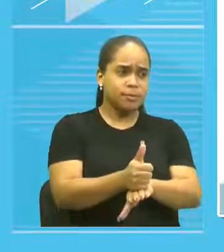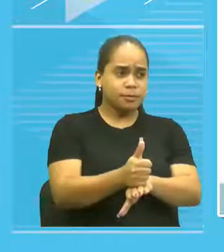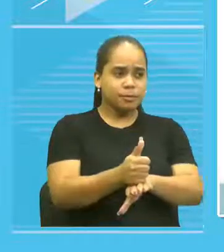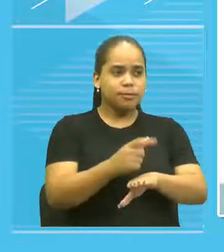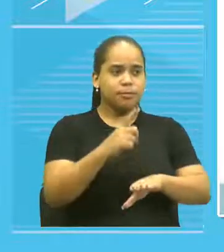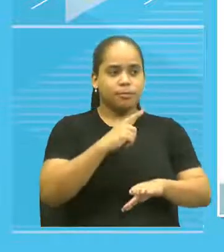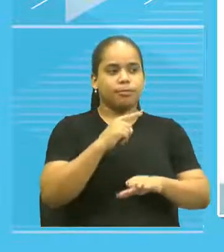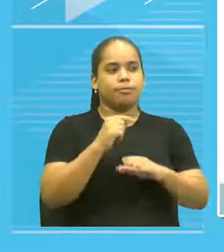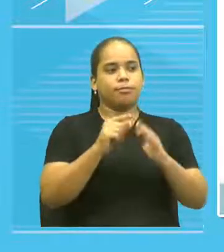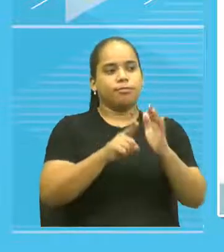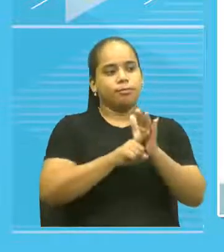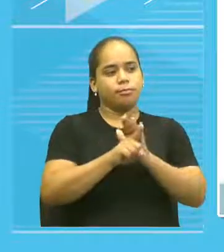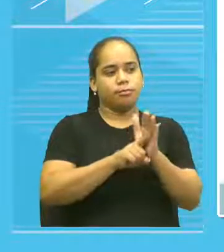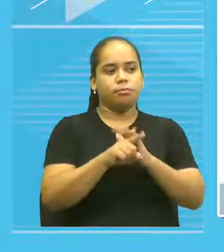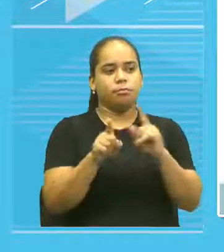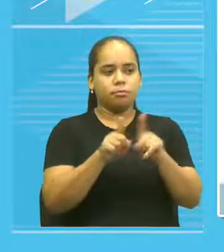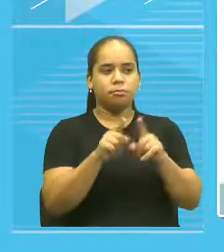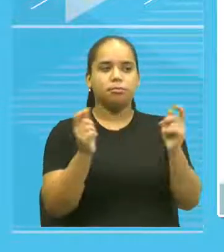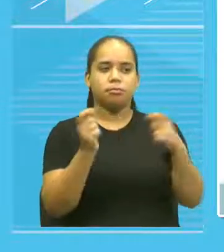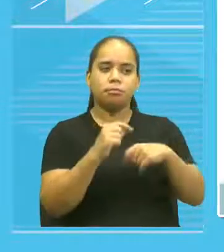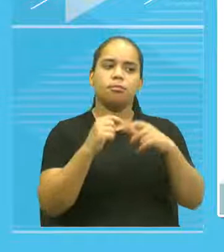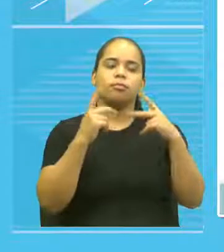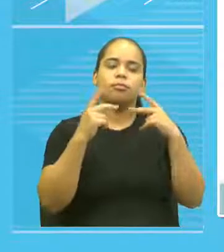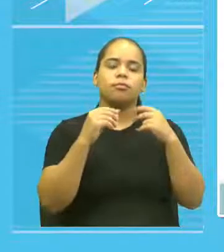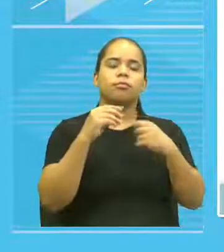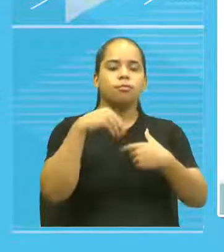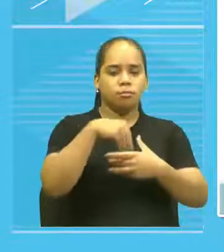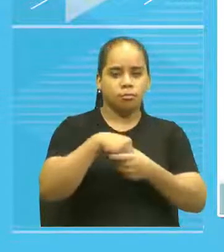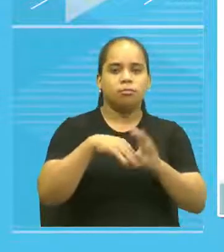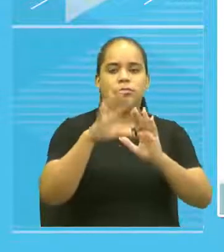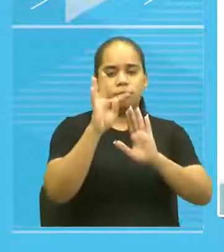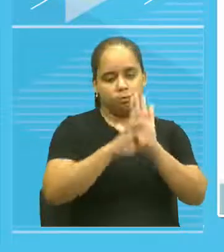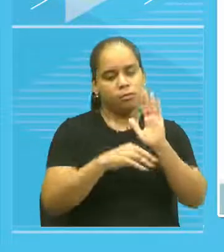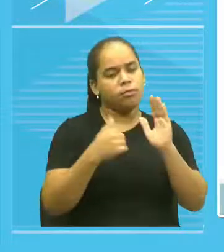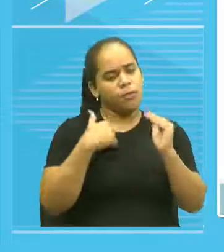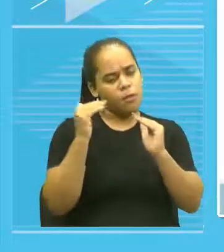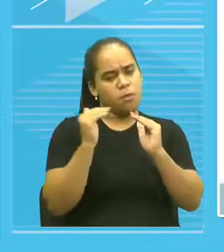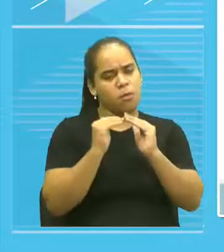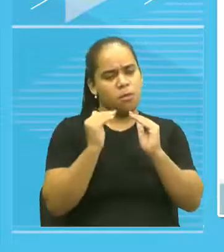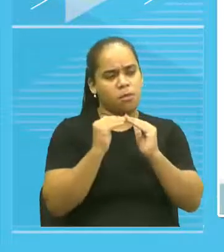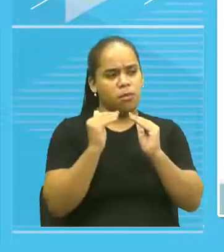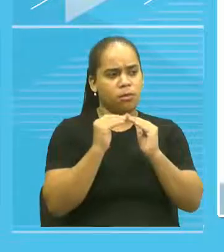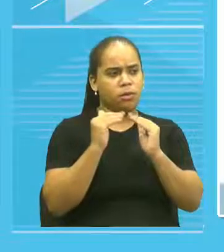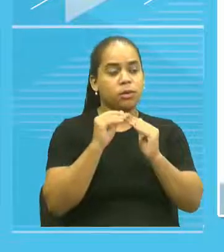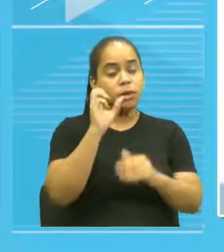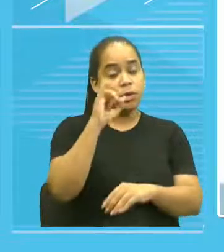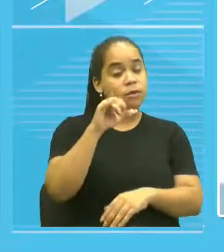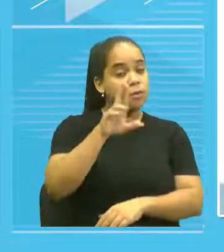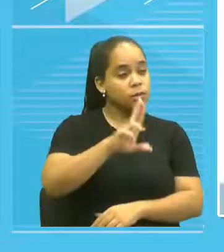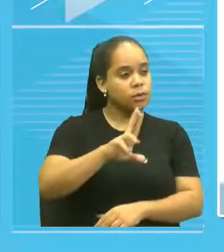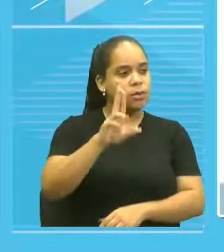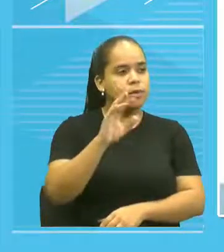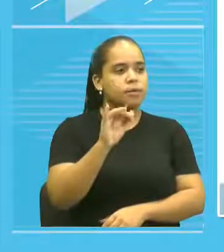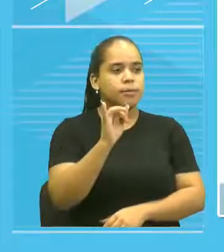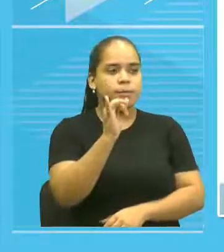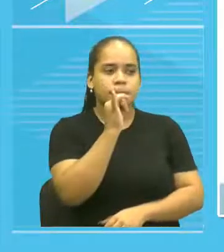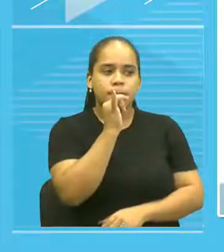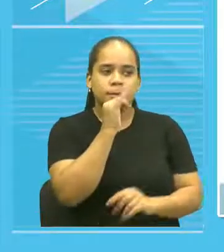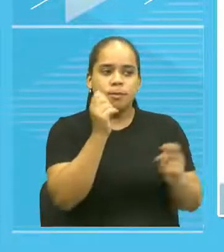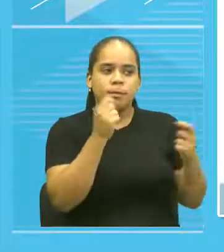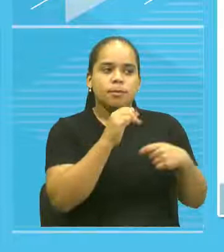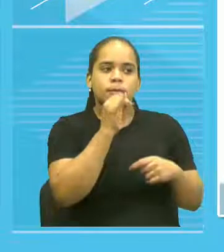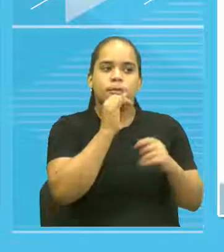o segundo os especialistas também pode funcionar bem no texto também concordo se for utilizada por exemplo para